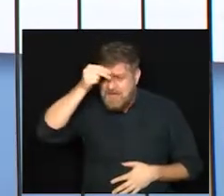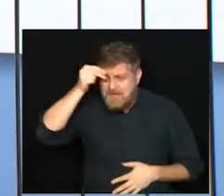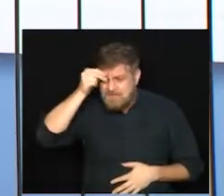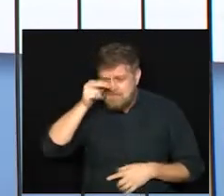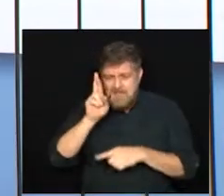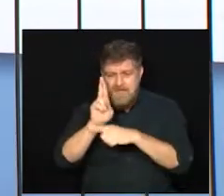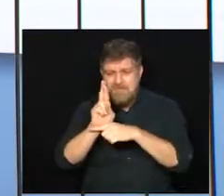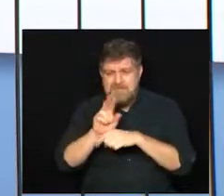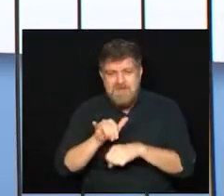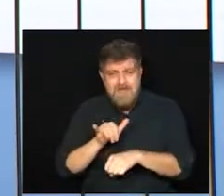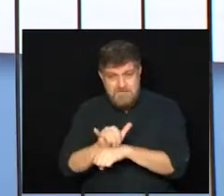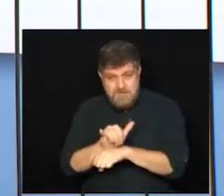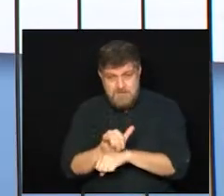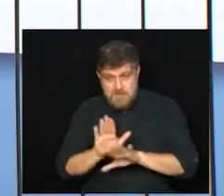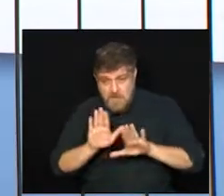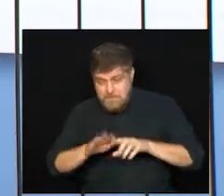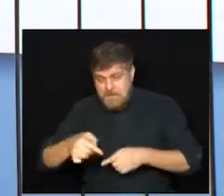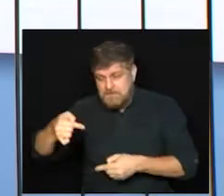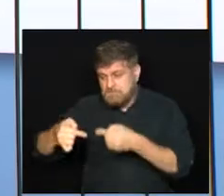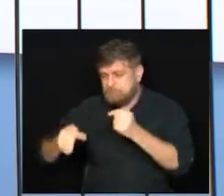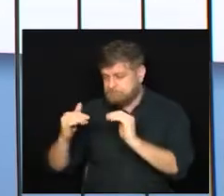mas elogiou o nível da